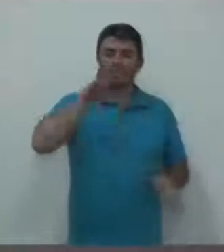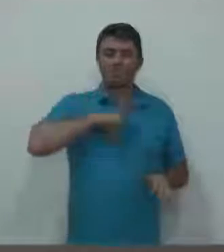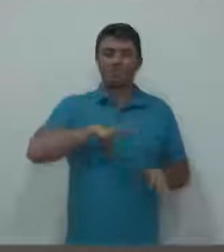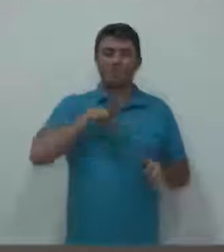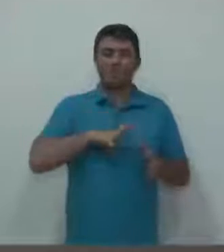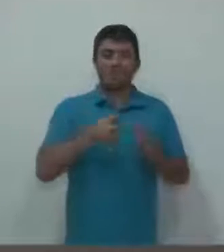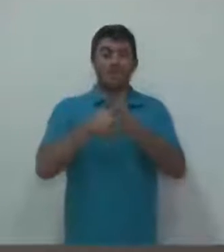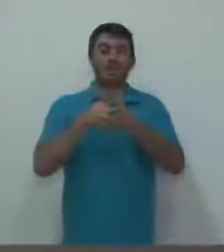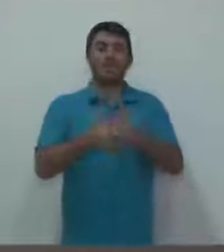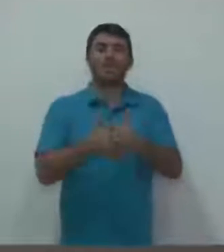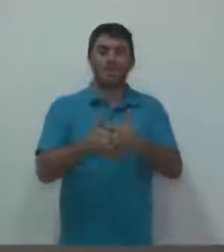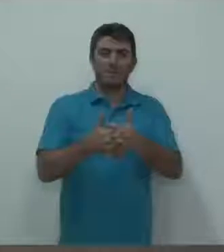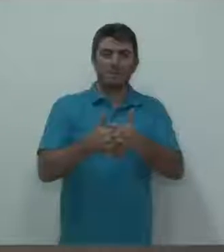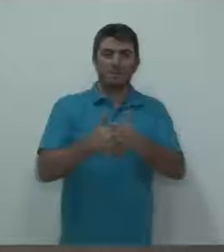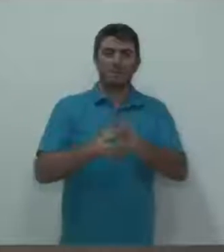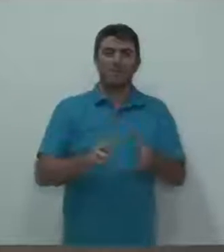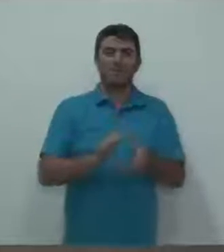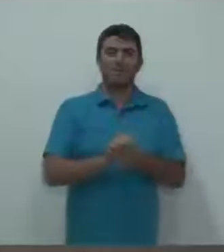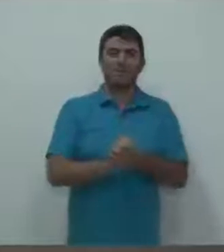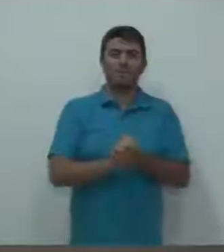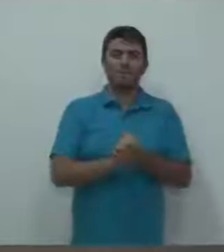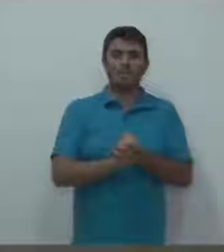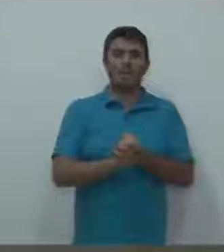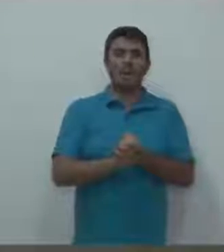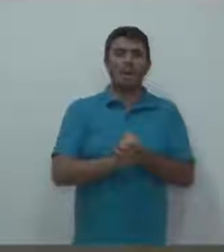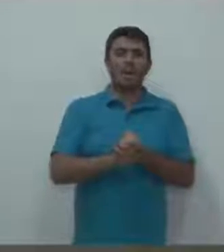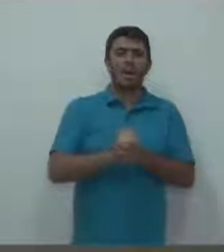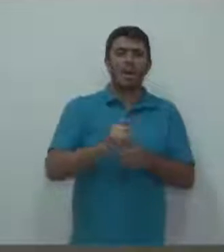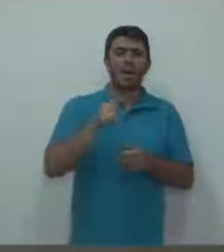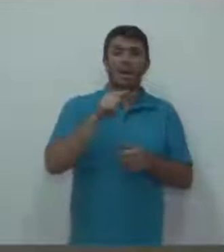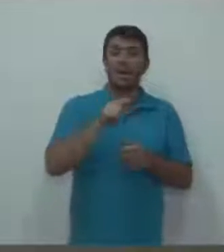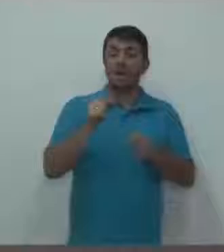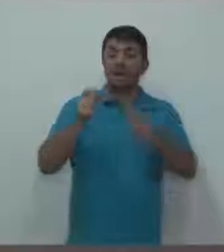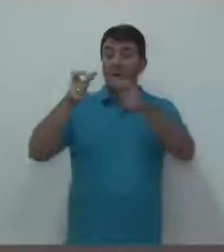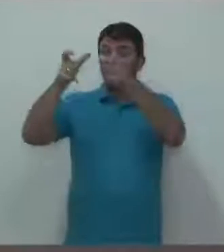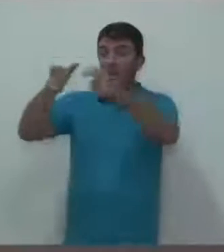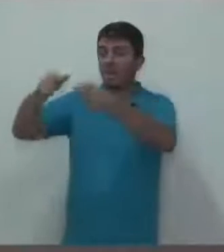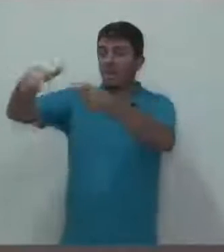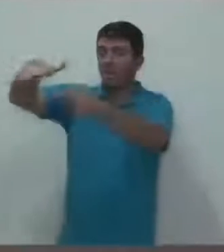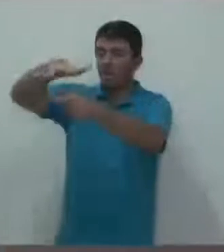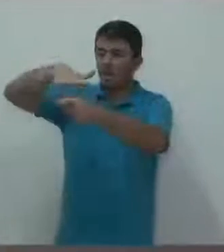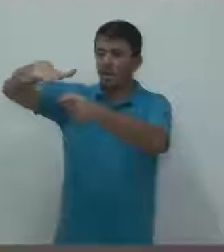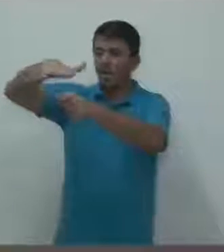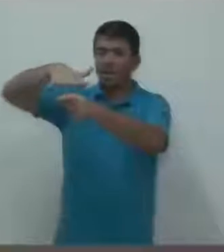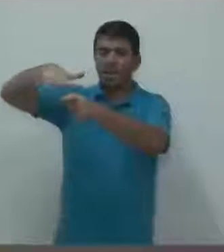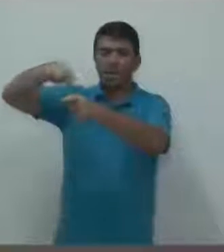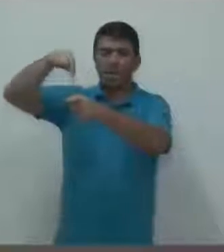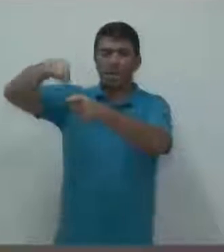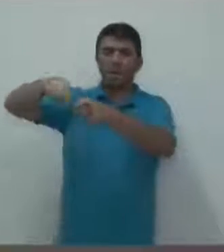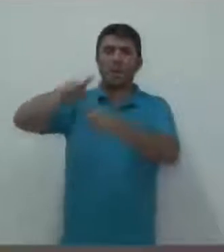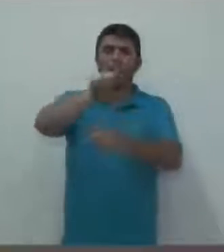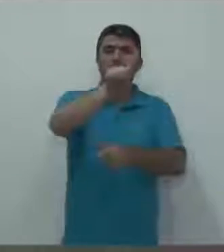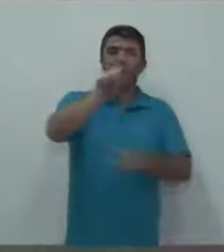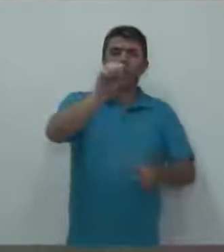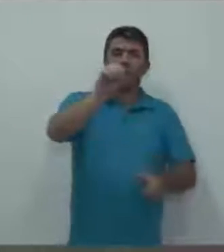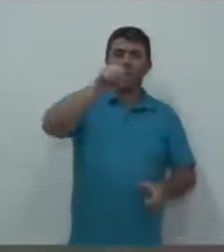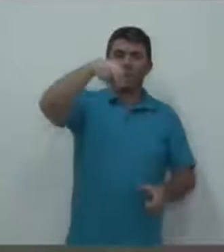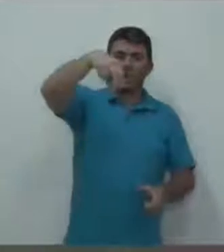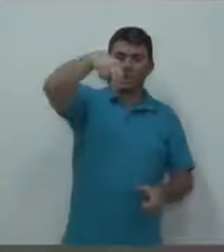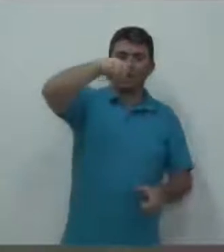bem explicou que lá é uma ZOD, é uma zona de ocupação, zona de ocupação